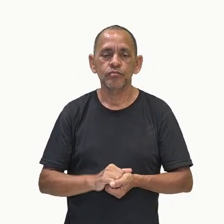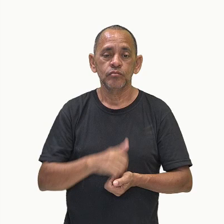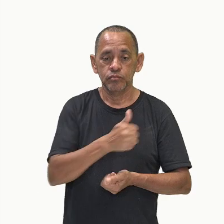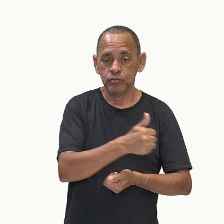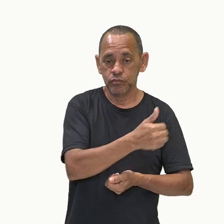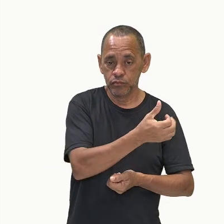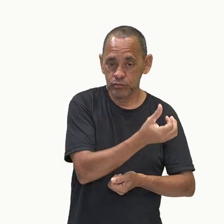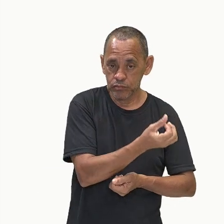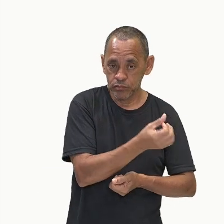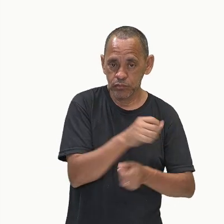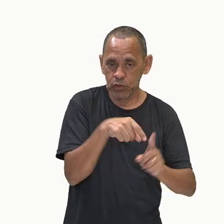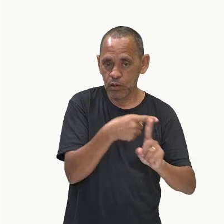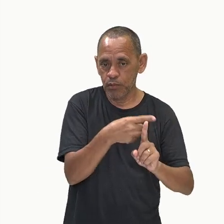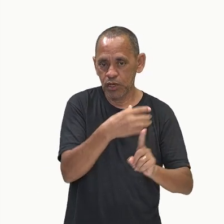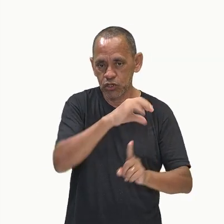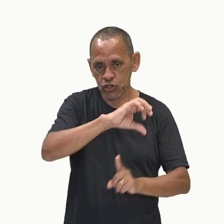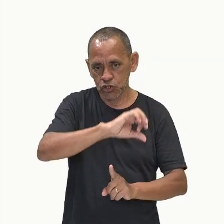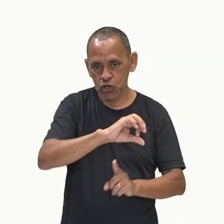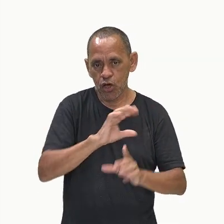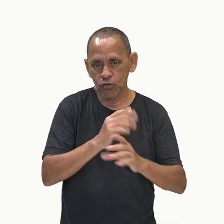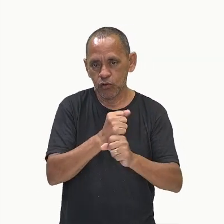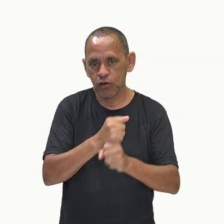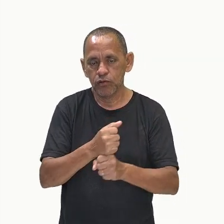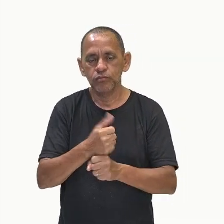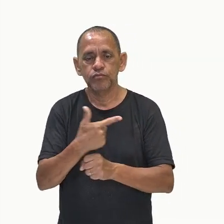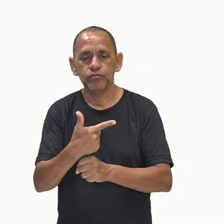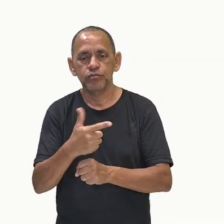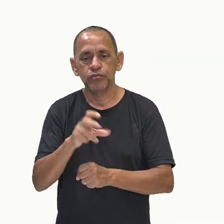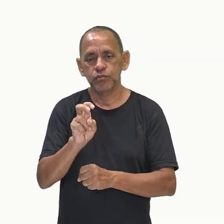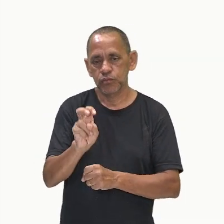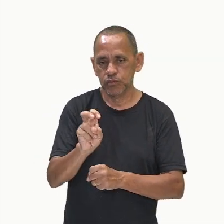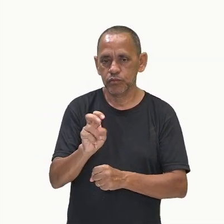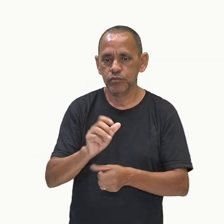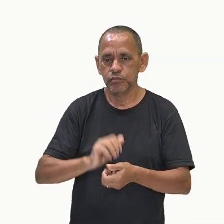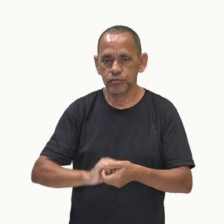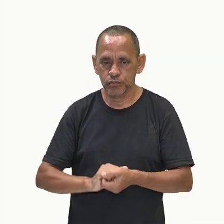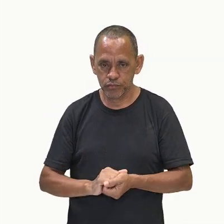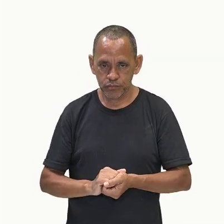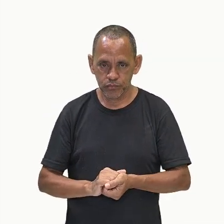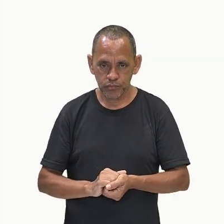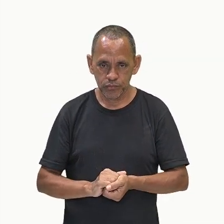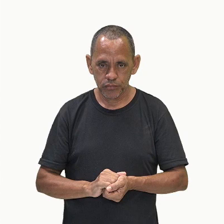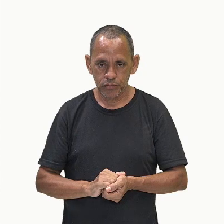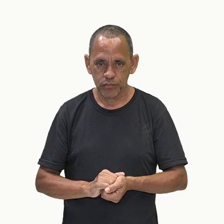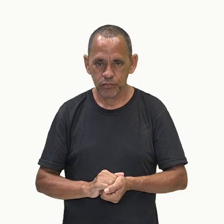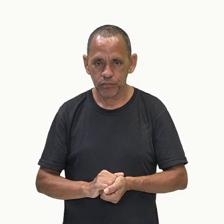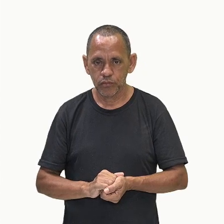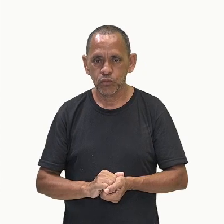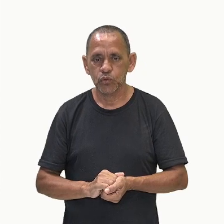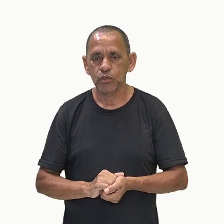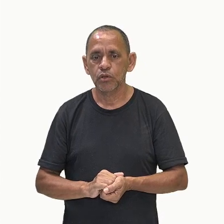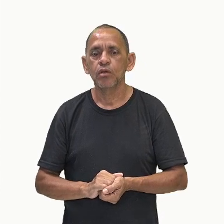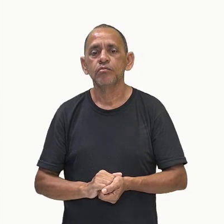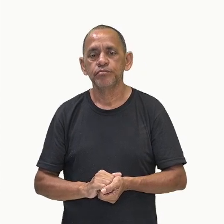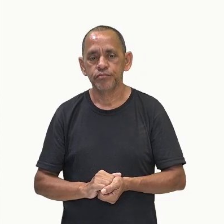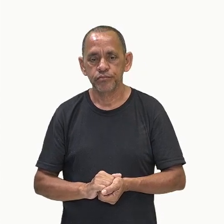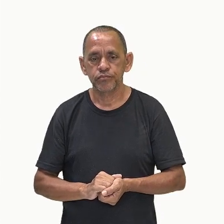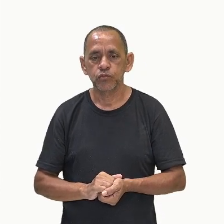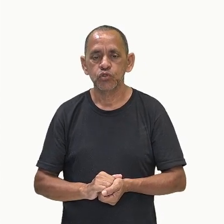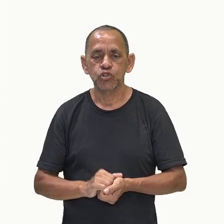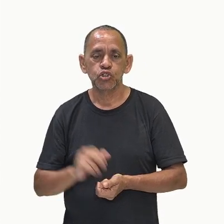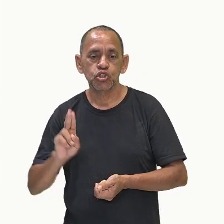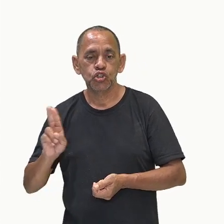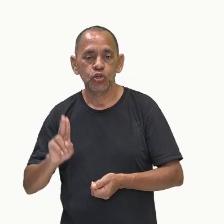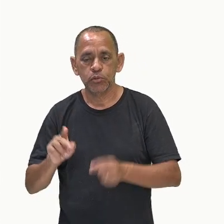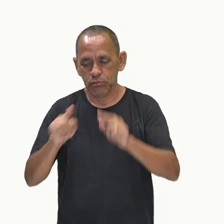quanto? 25. Então, quando isso ocorre, o nosso triângulo ele é chamado de retângulo. Agora,